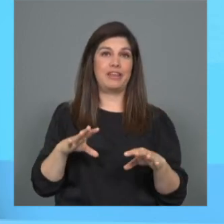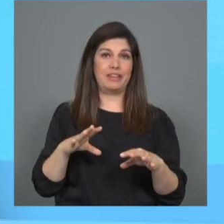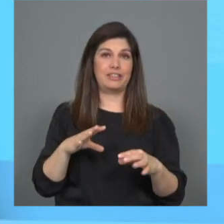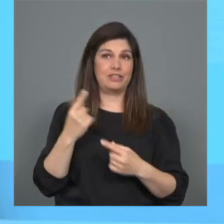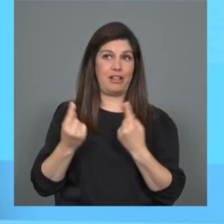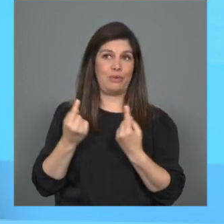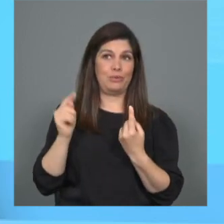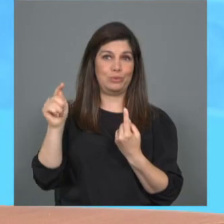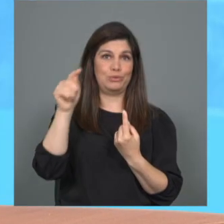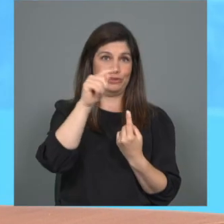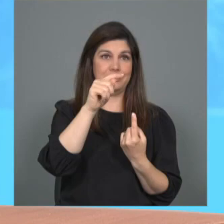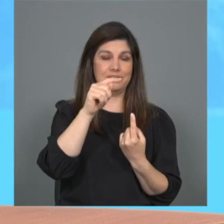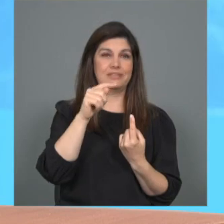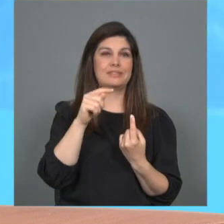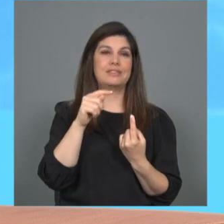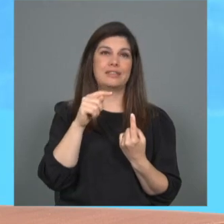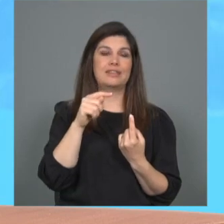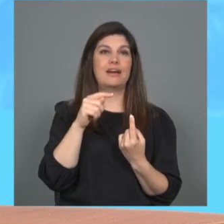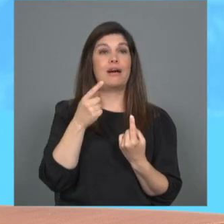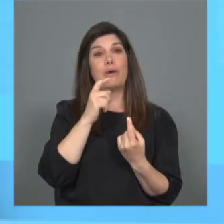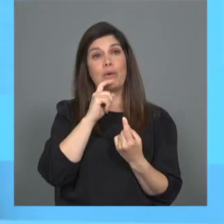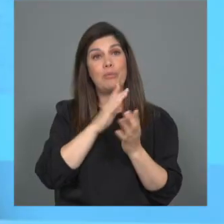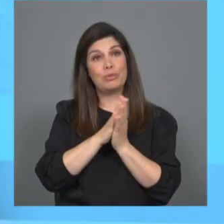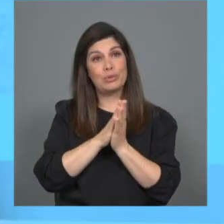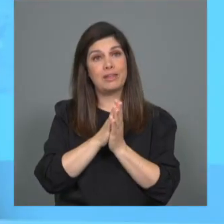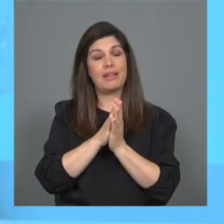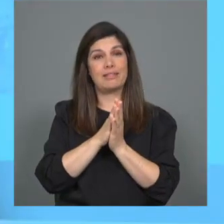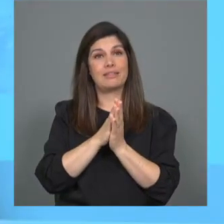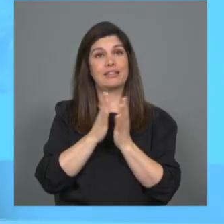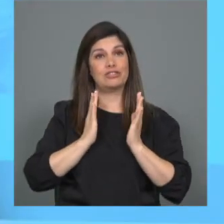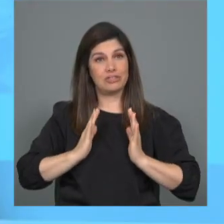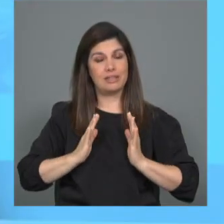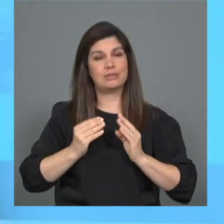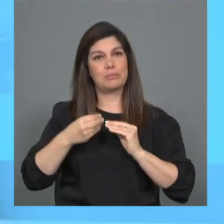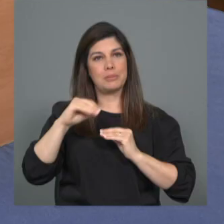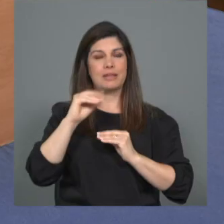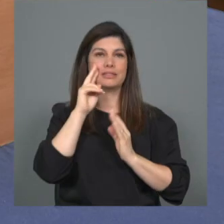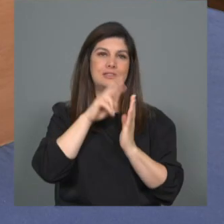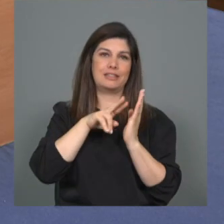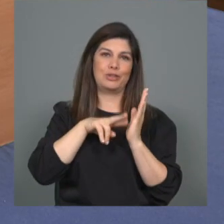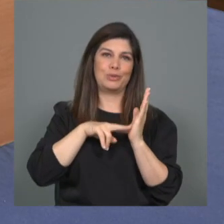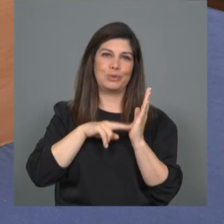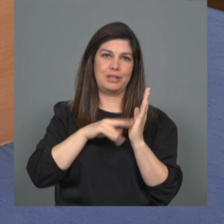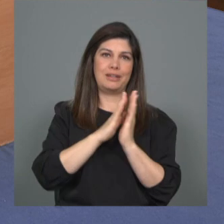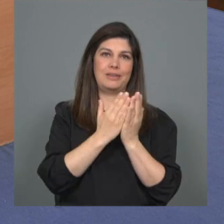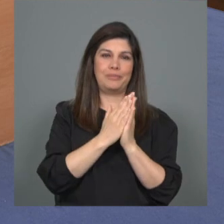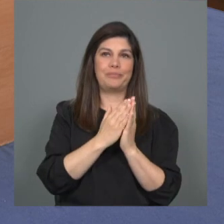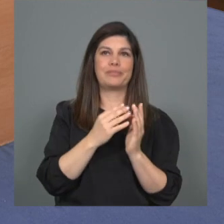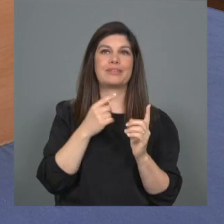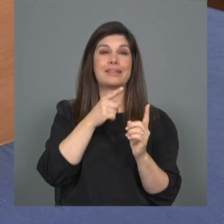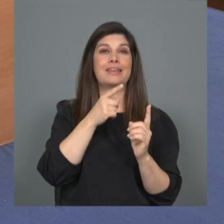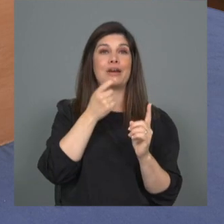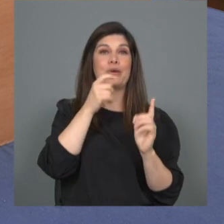e ouvir, a leitura como oportunidade de descanso. E o descanso, já estamos a sair fora do programa, mas...